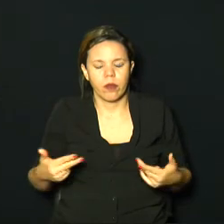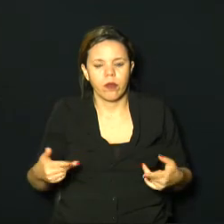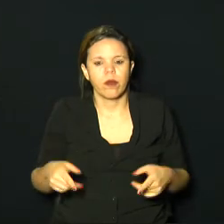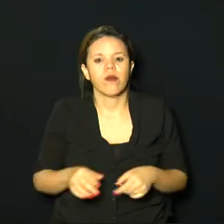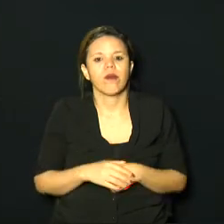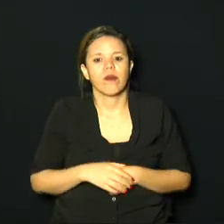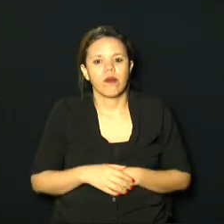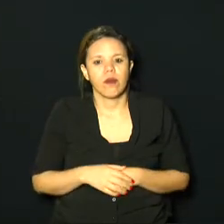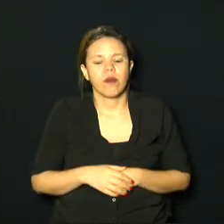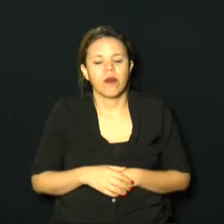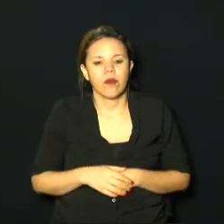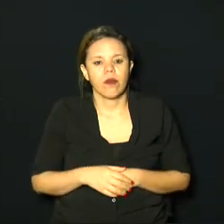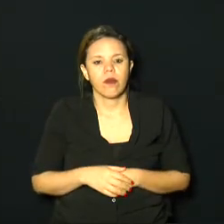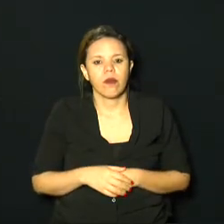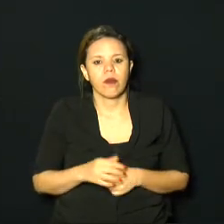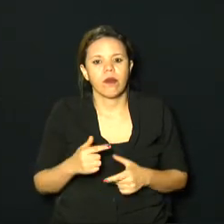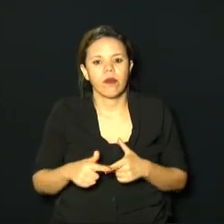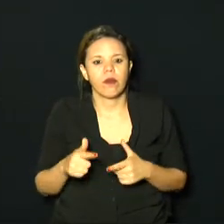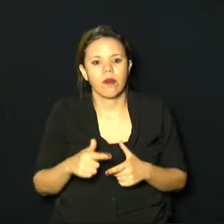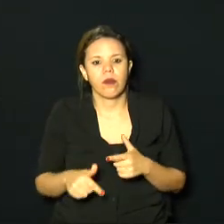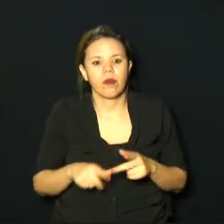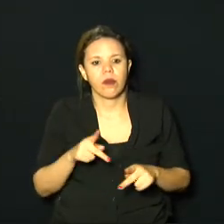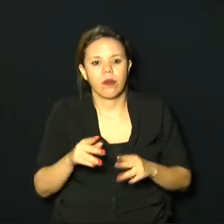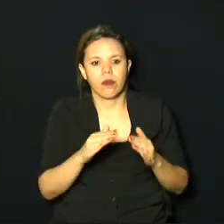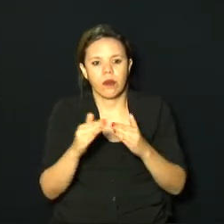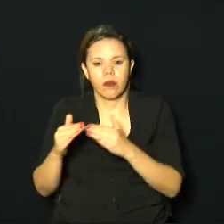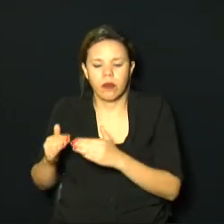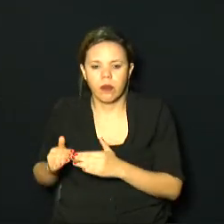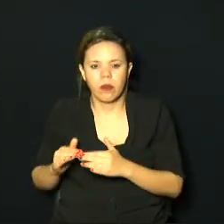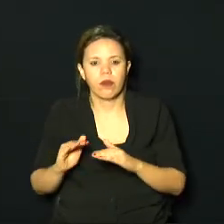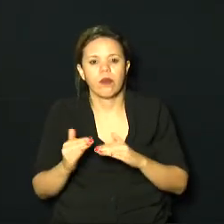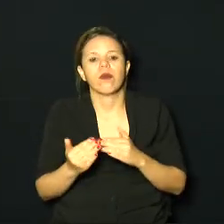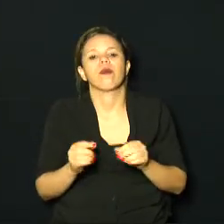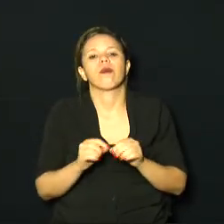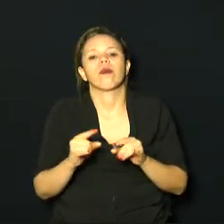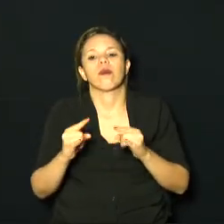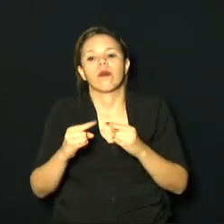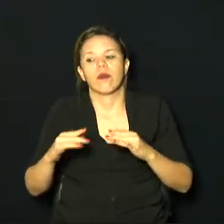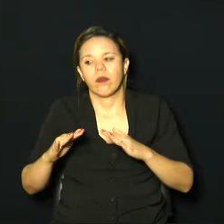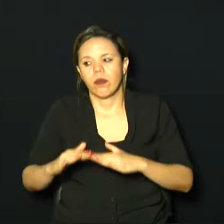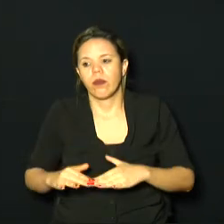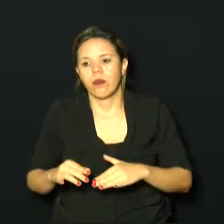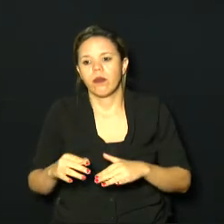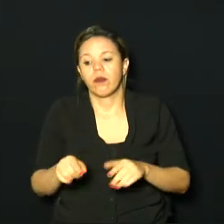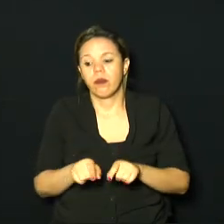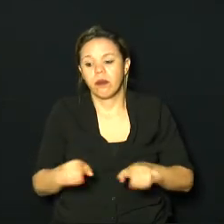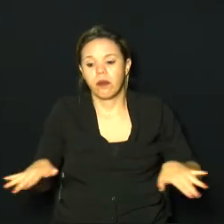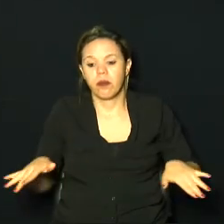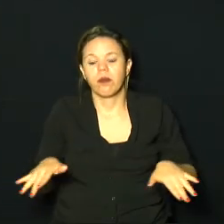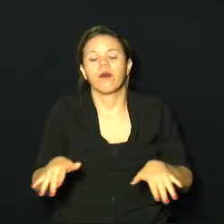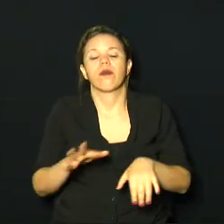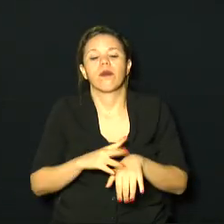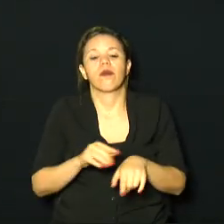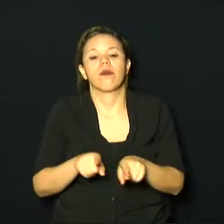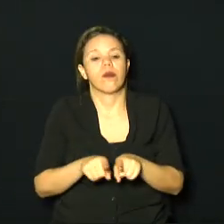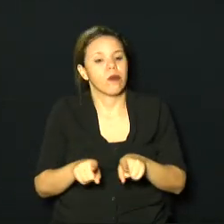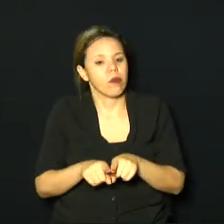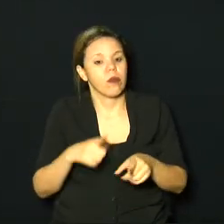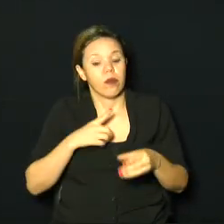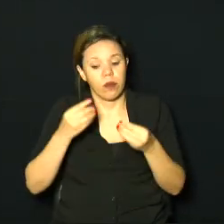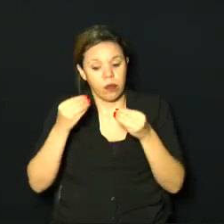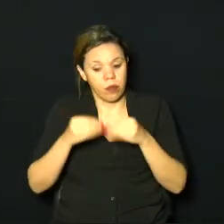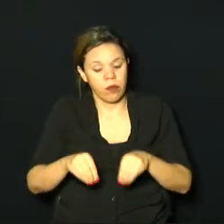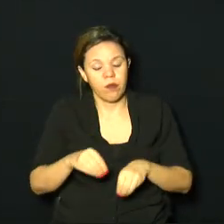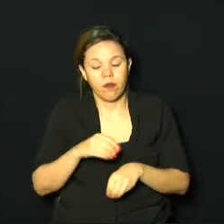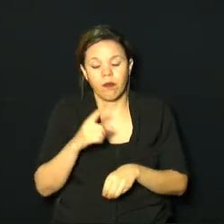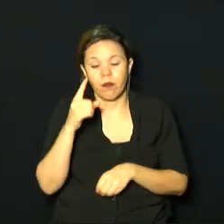emblemático da situação de moradia em plena pandemia, e que tem um impacto brutal, seja sob